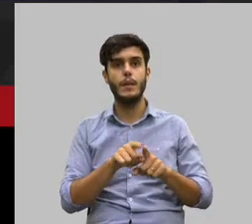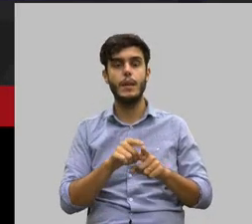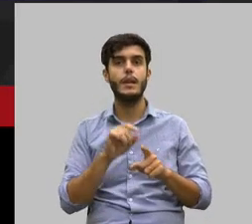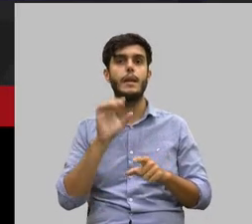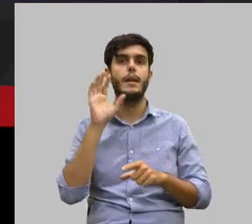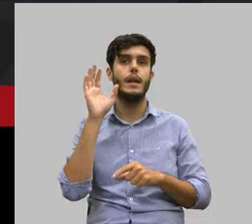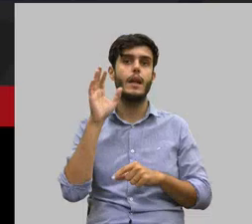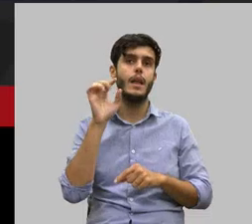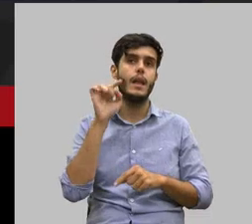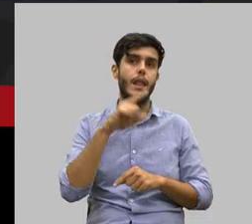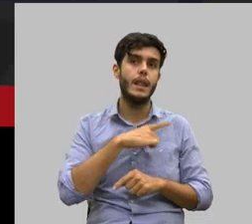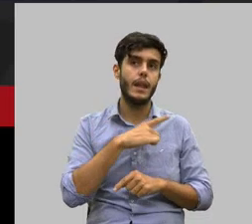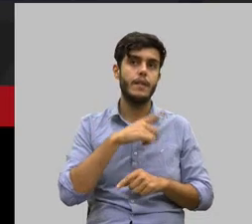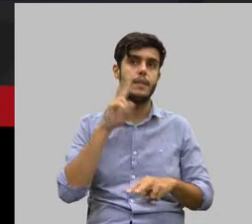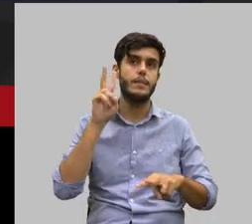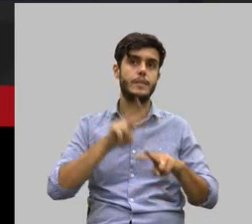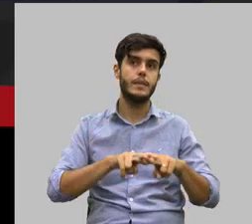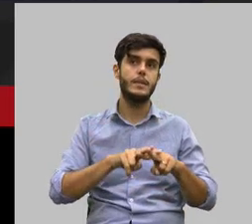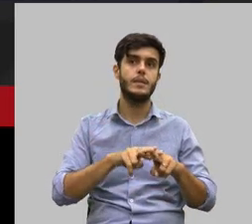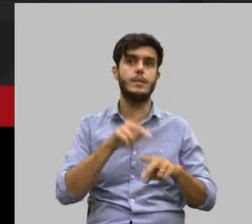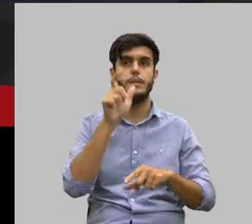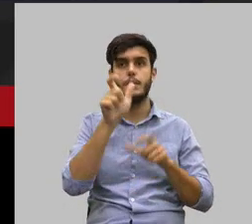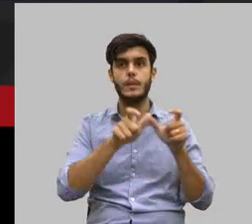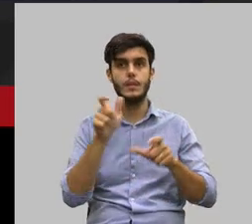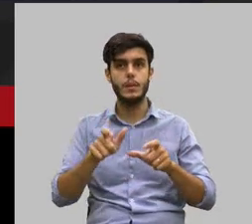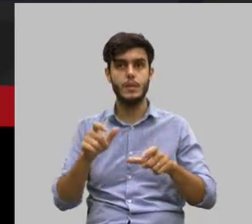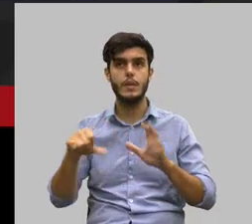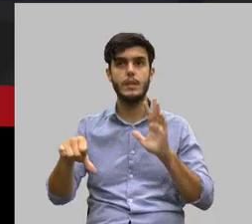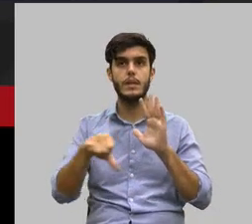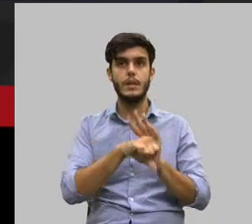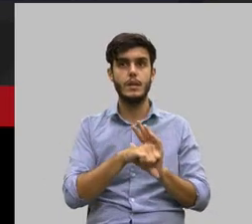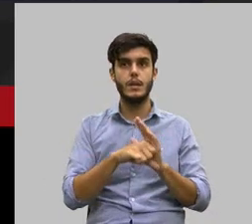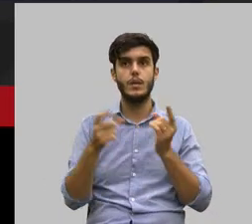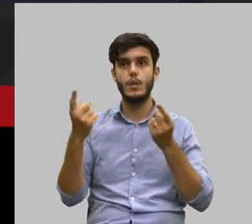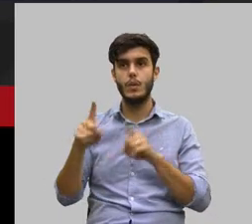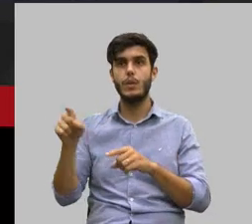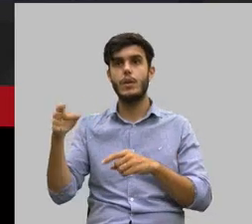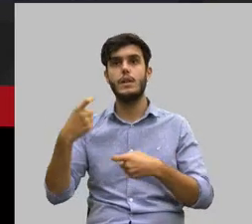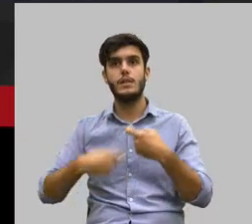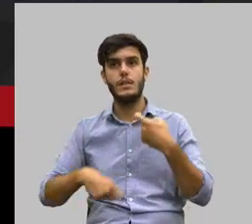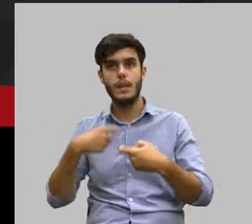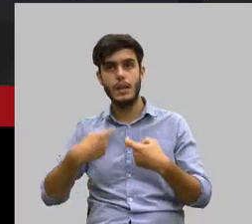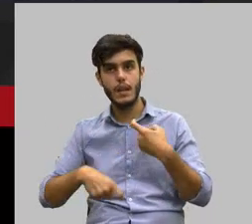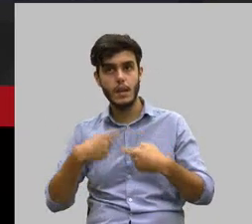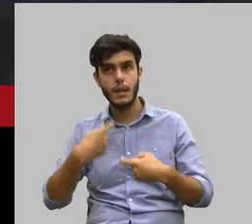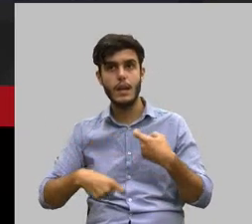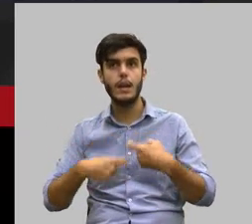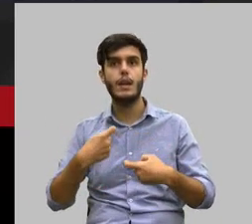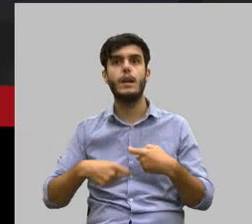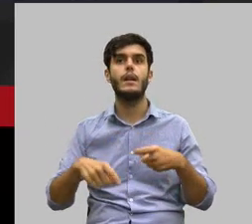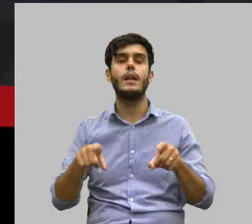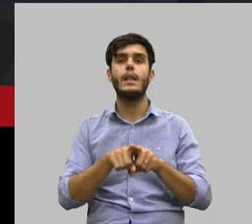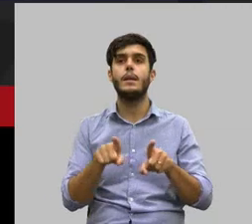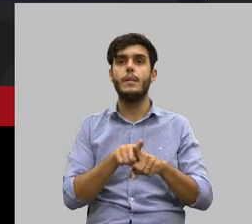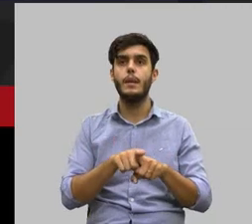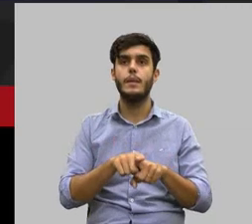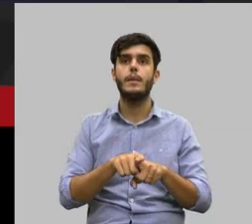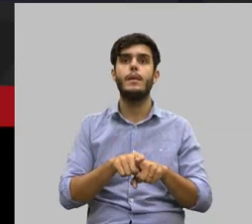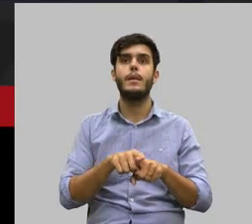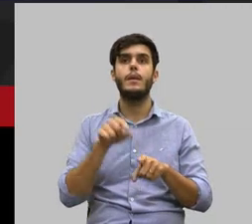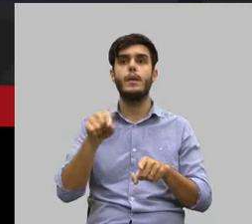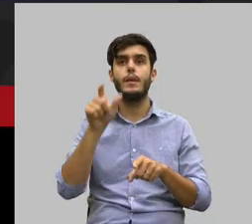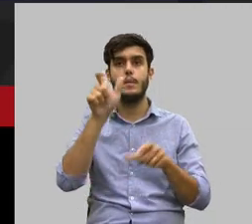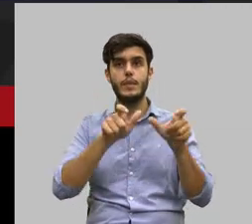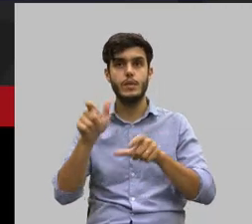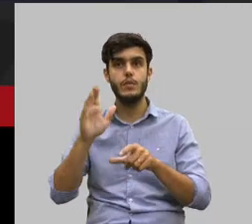nós tivemos a prisão de envolvidos em crimes contra a dignidade sexual né inclusive vive com eh indivíduos